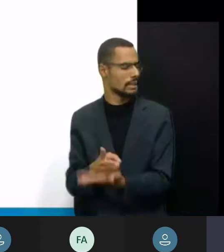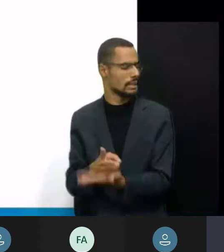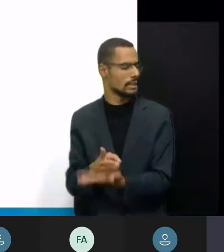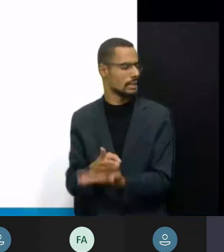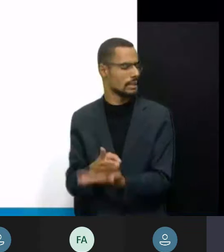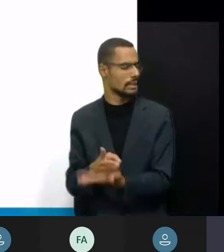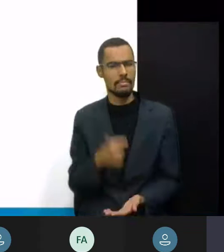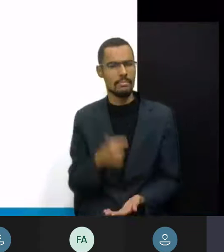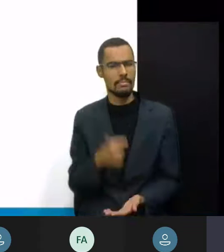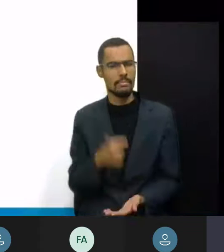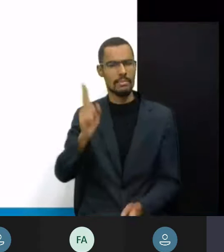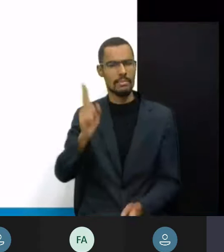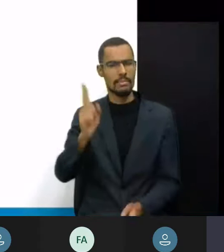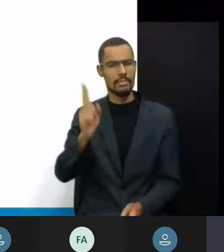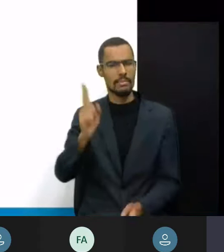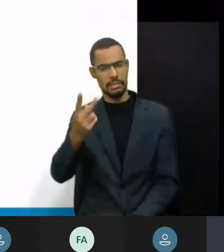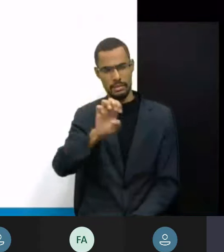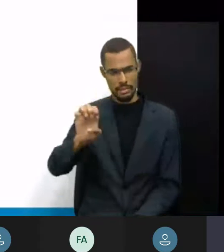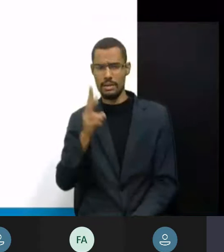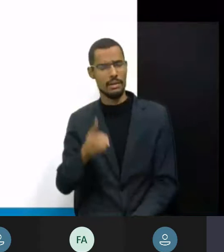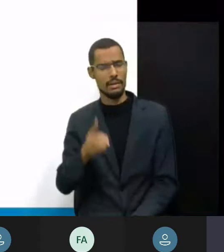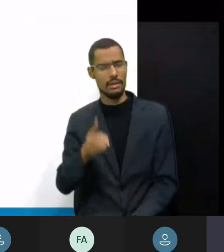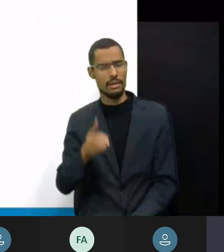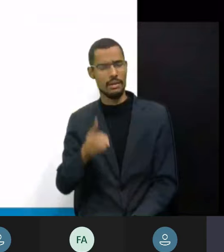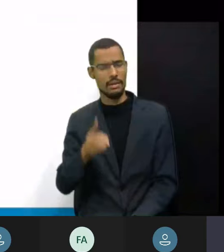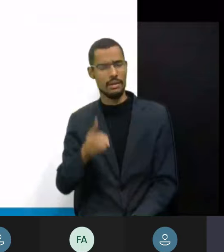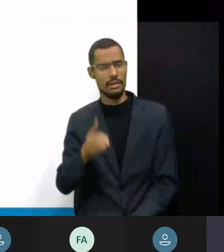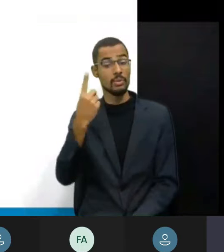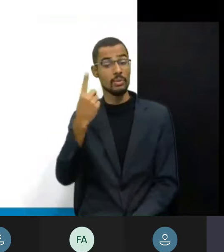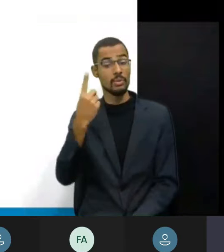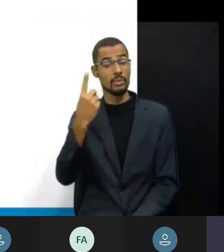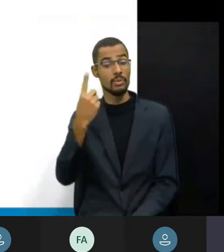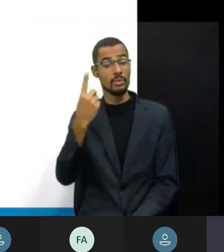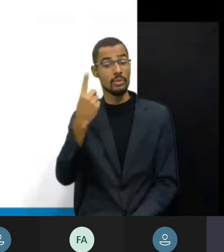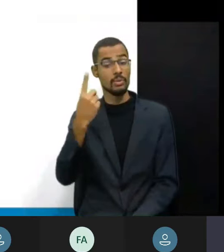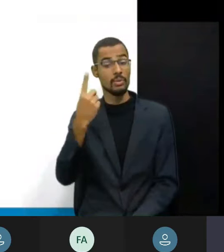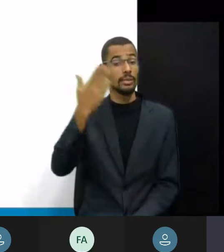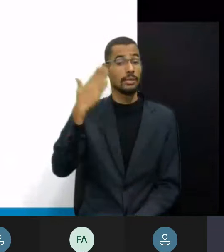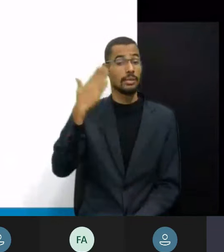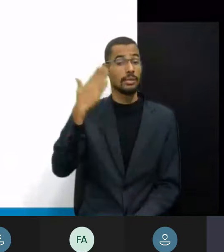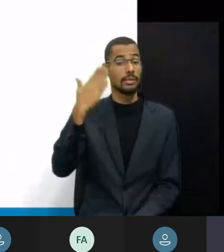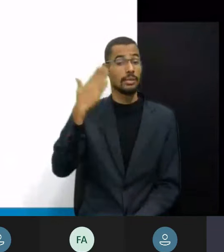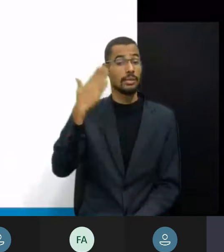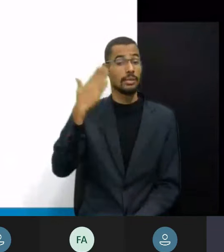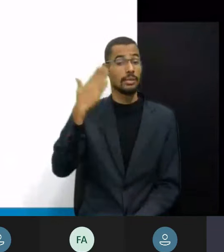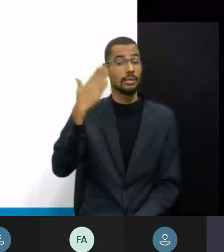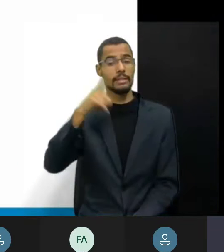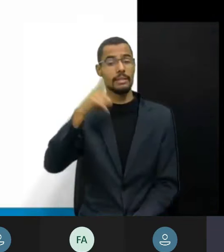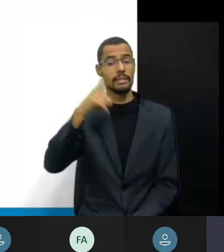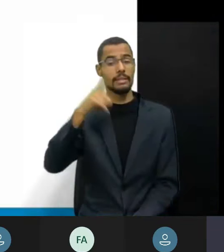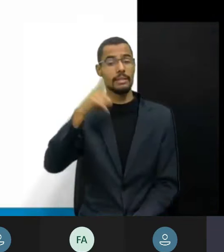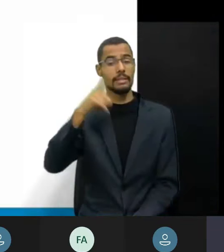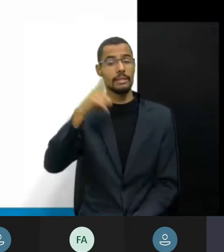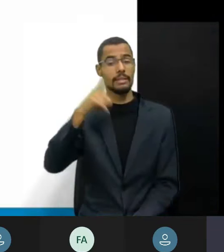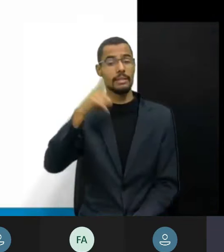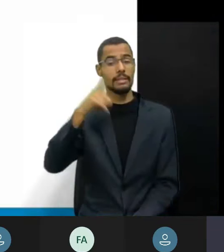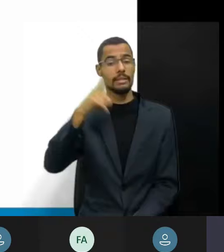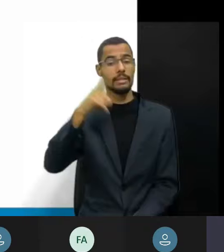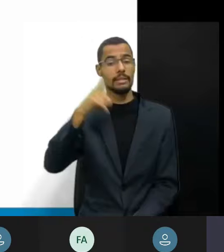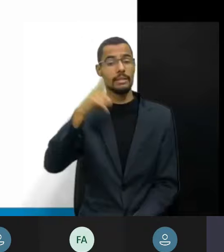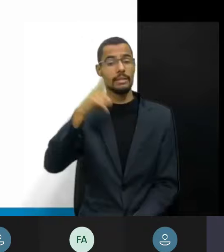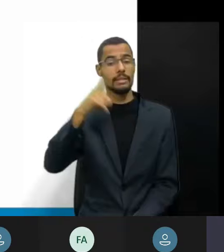por exemplo, com hematoxilina, que é azulado, por causa das características ácidas, e definir as